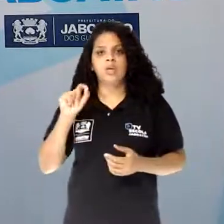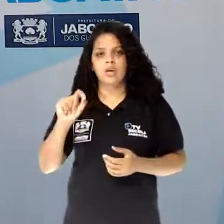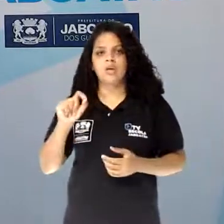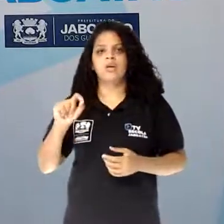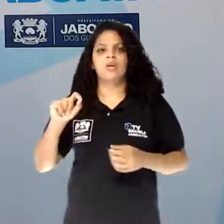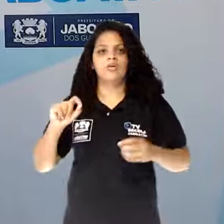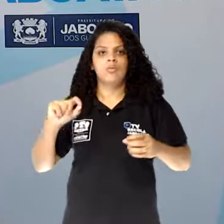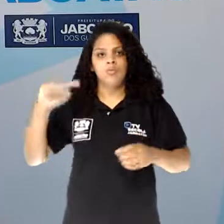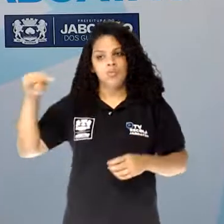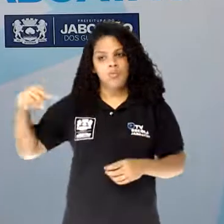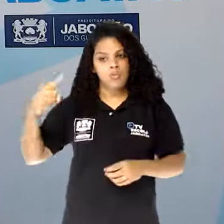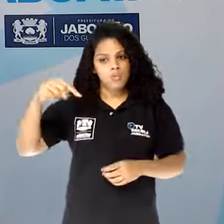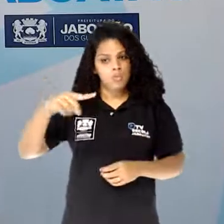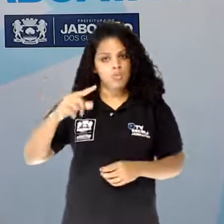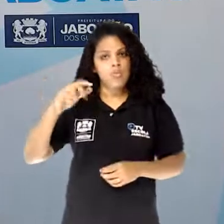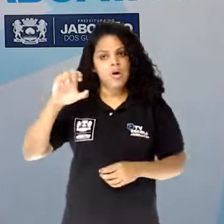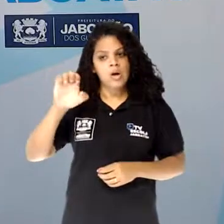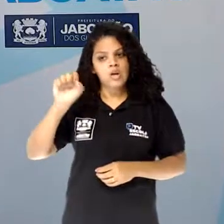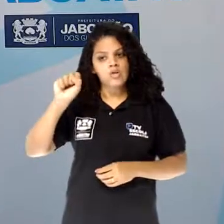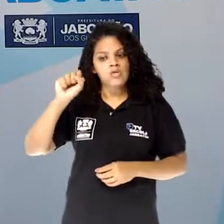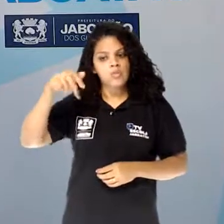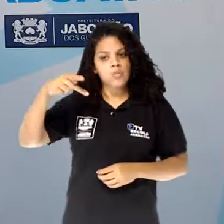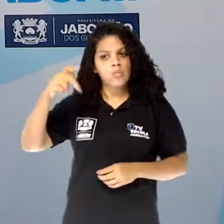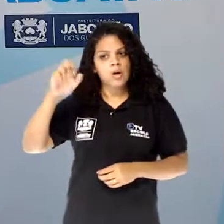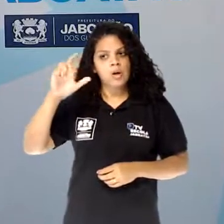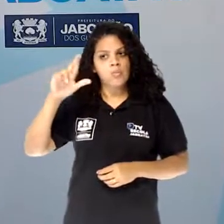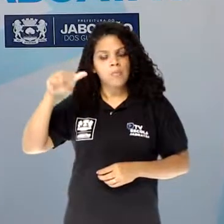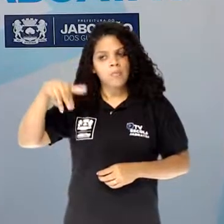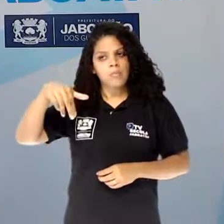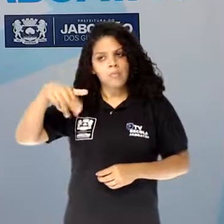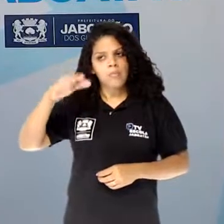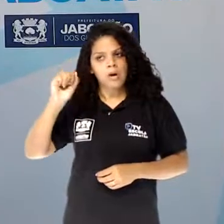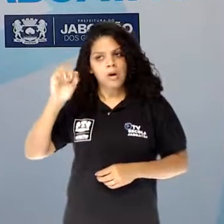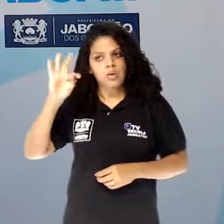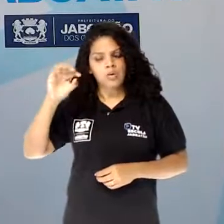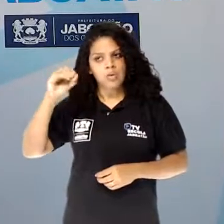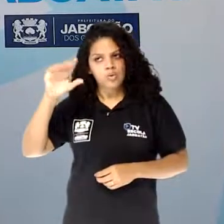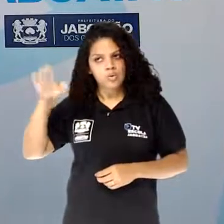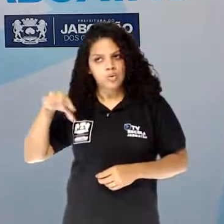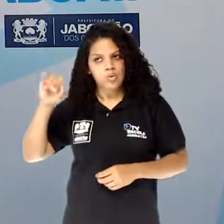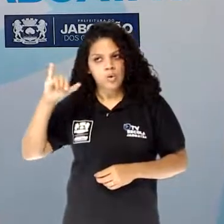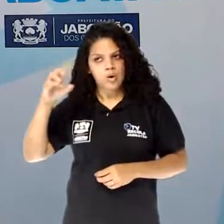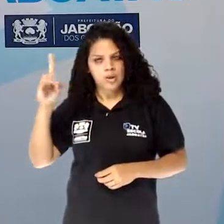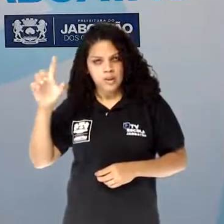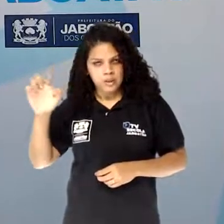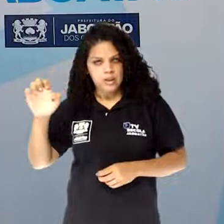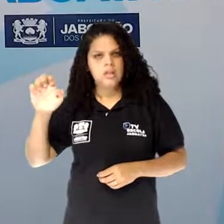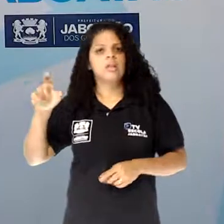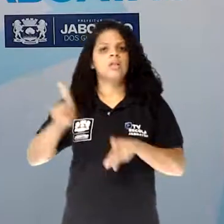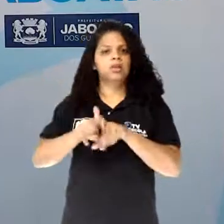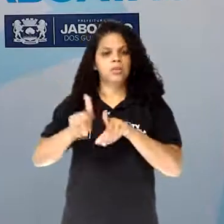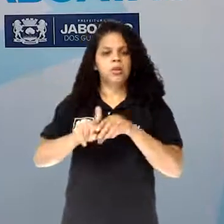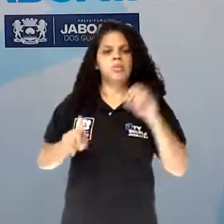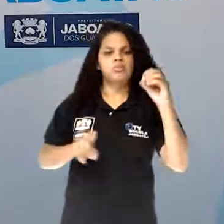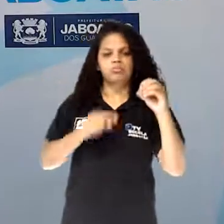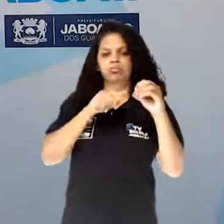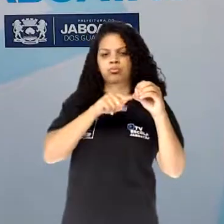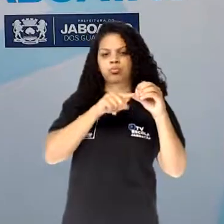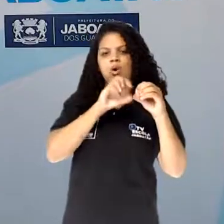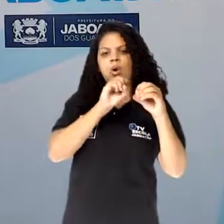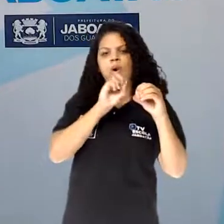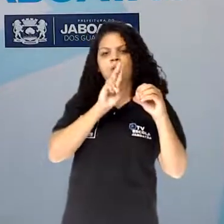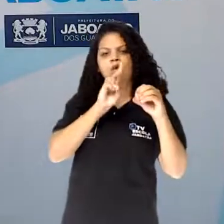tem o espermatozoide, né, que tem toda essa estrutura aqui, toda diferentona, e a gente tem o óvulo, também